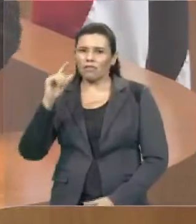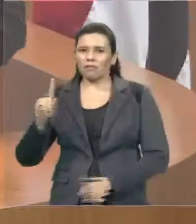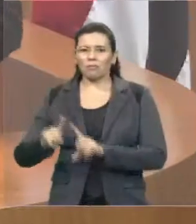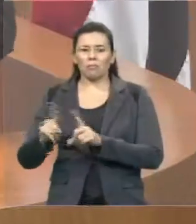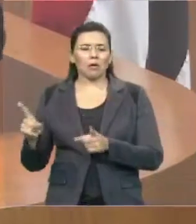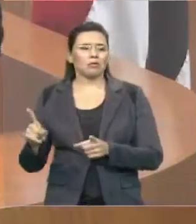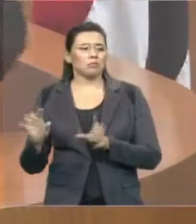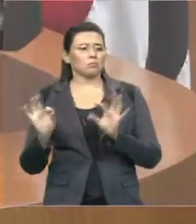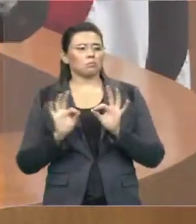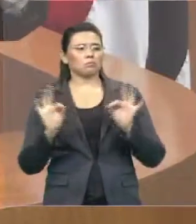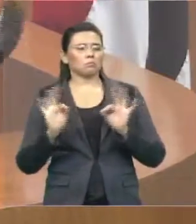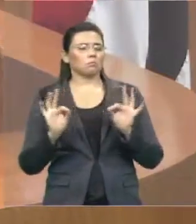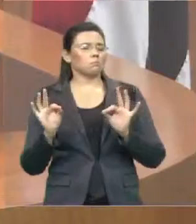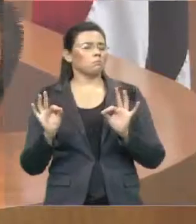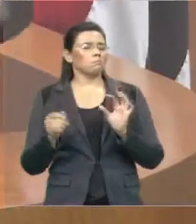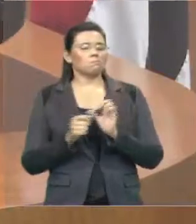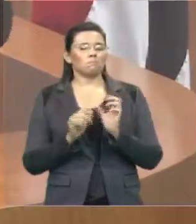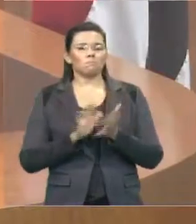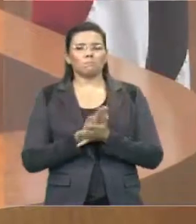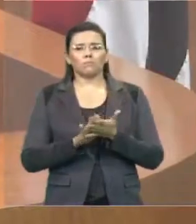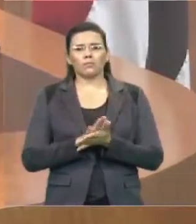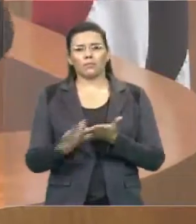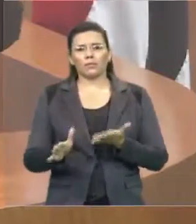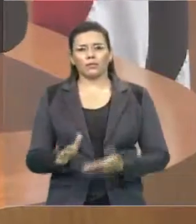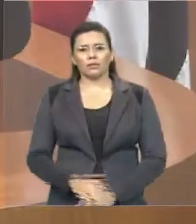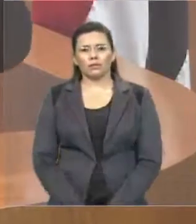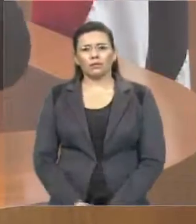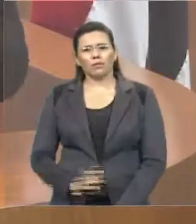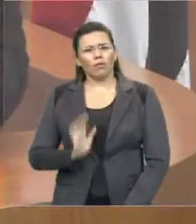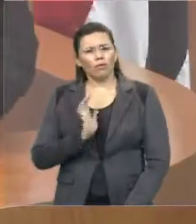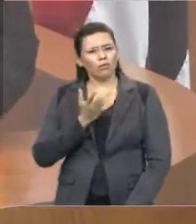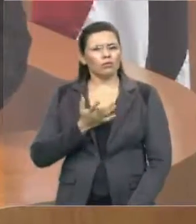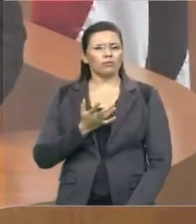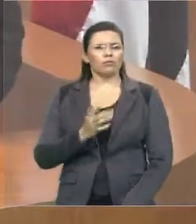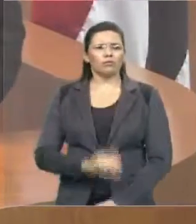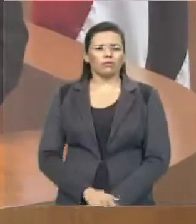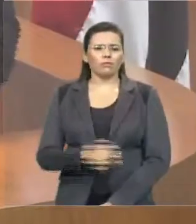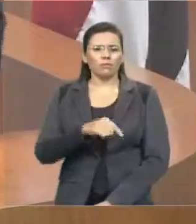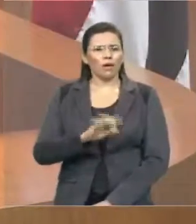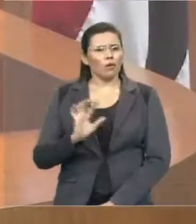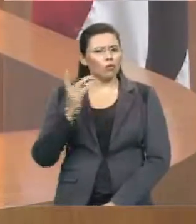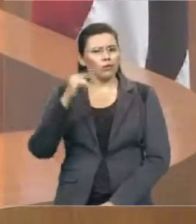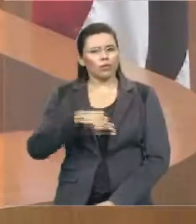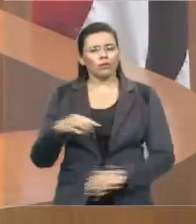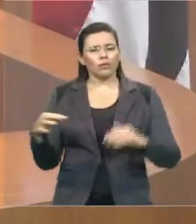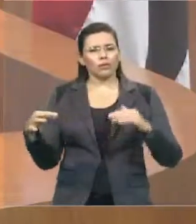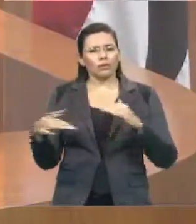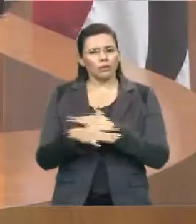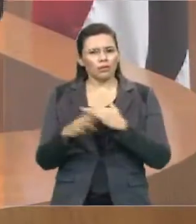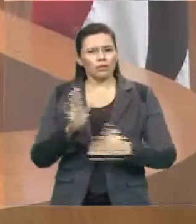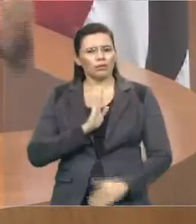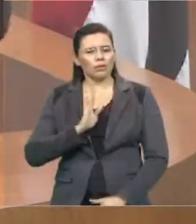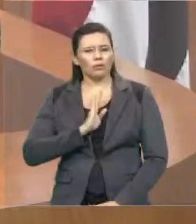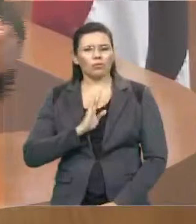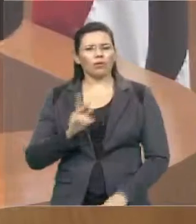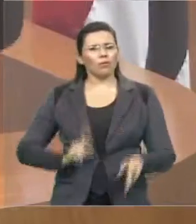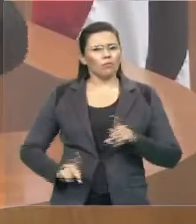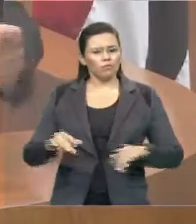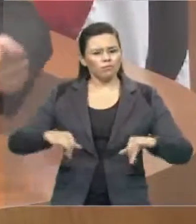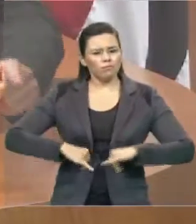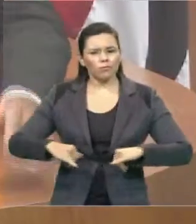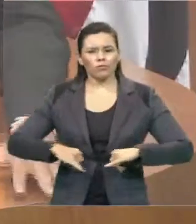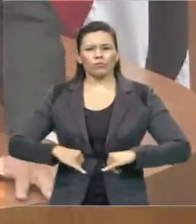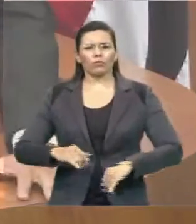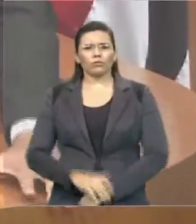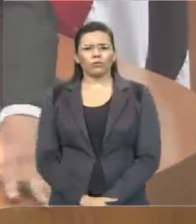Então, é um ato desumano que estão fazendo com aquela população. É um ato desrespeitoso e criminoso que o